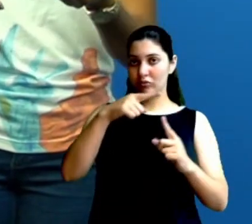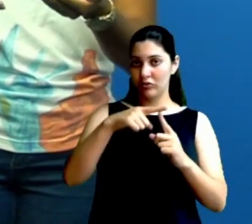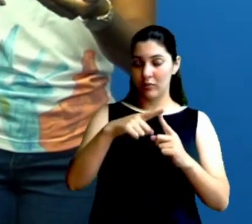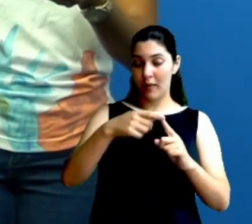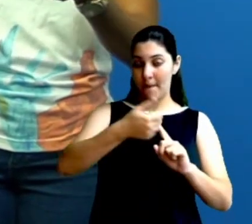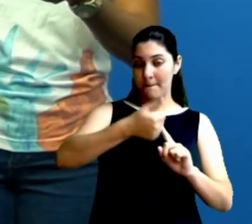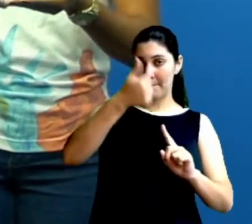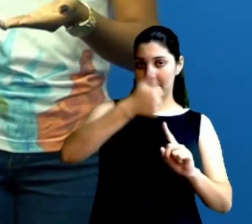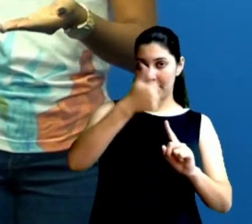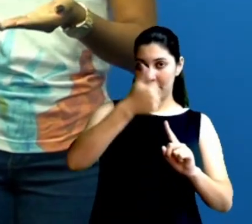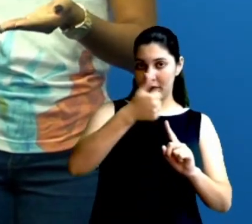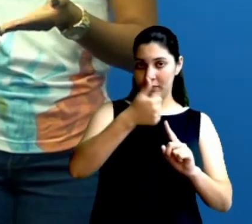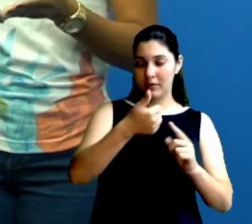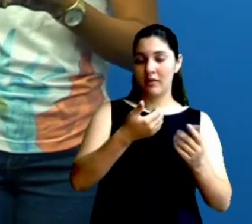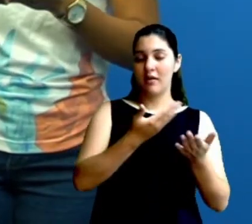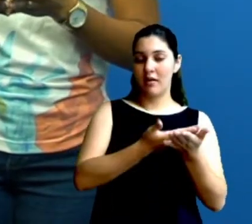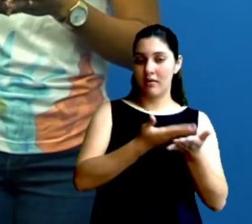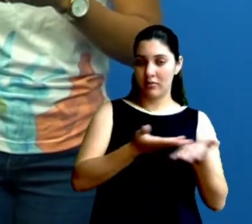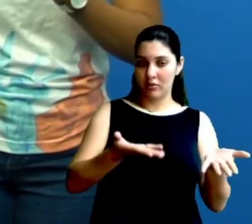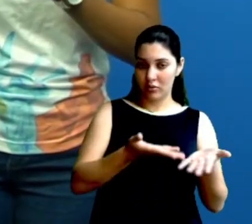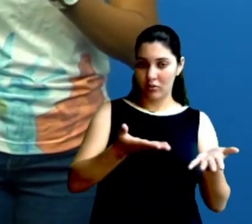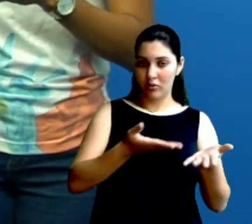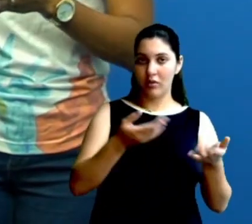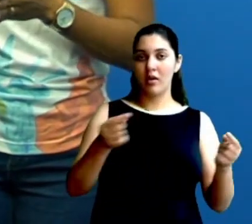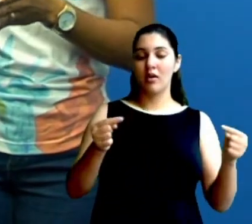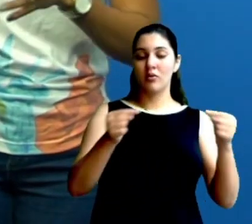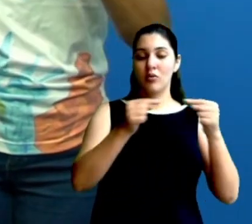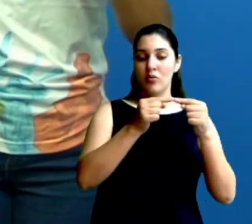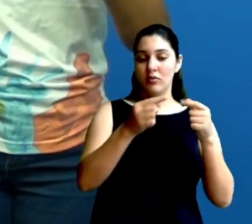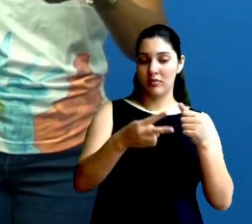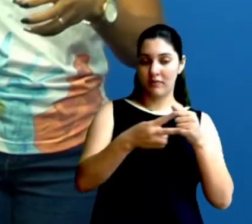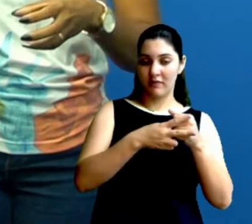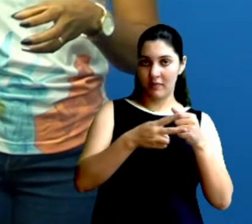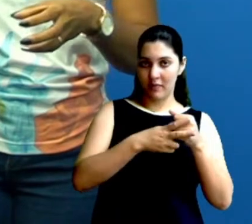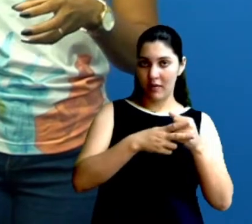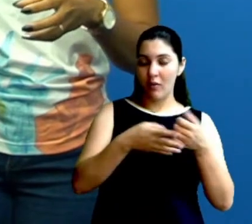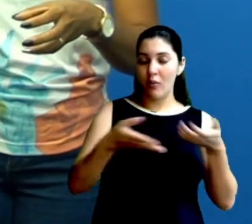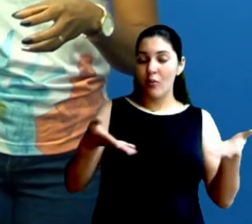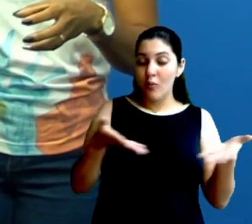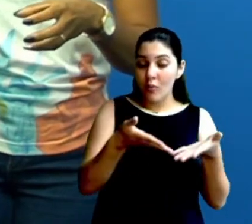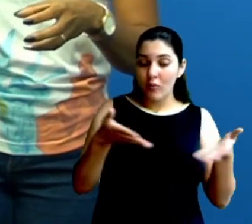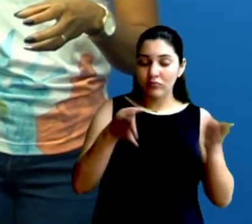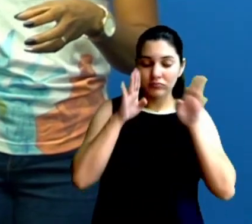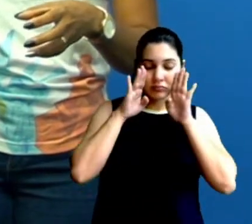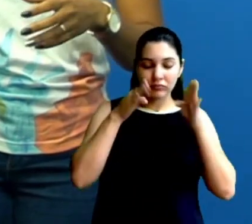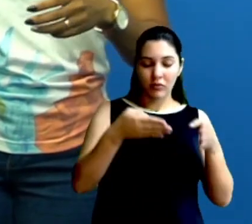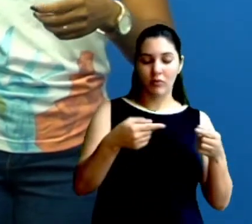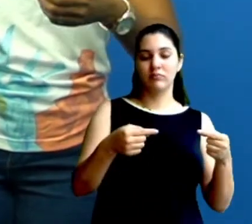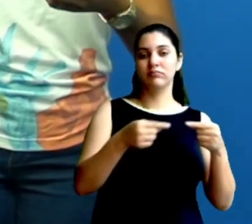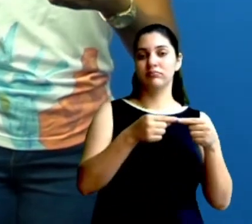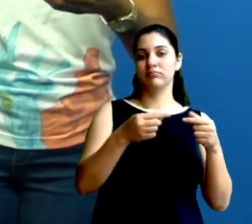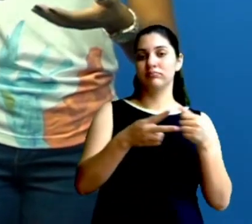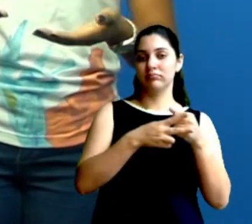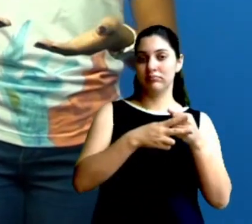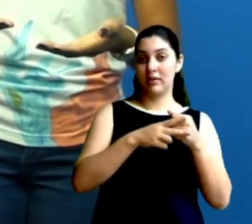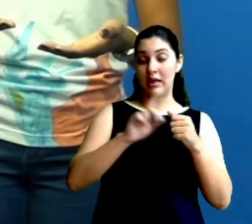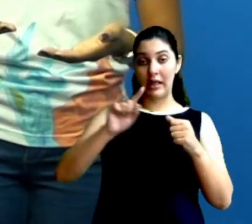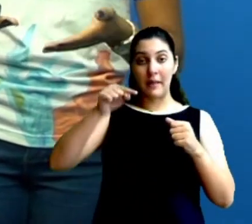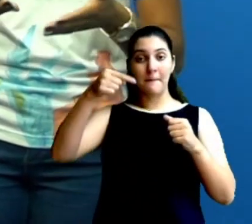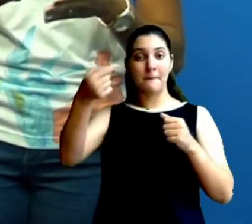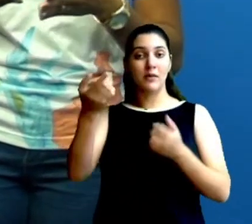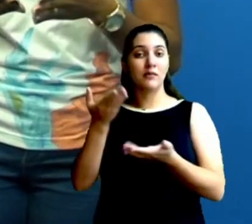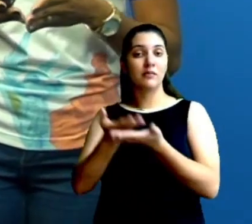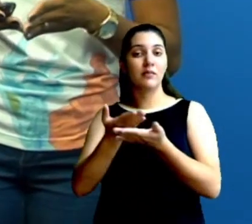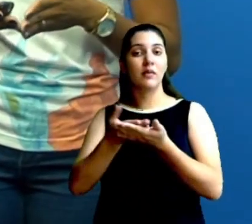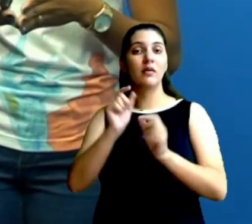A primeira, que será essa de hoje, é a concordância verbal. O ponto-chave hoje é a concordância verbal. Já na nossa próxima